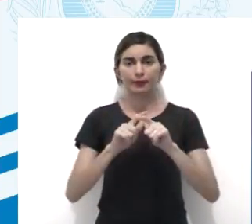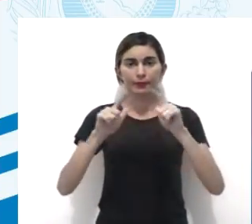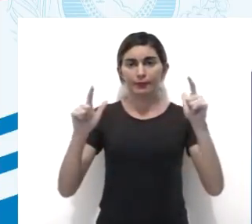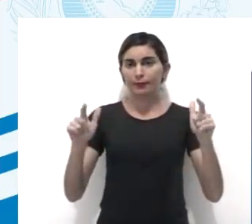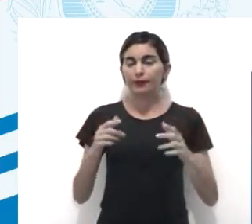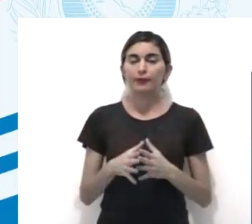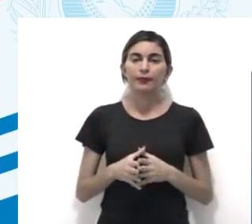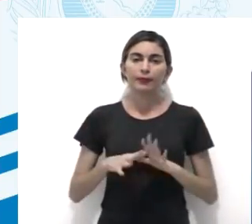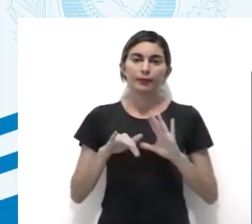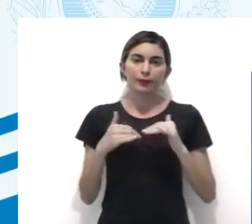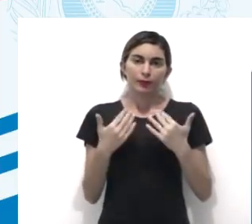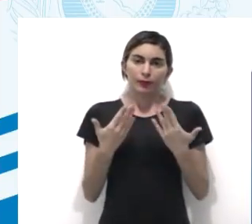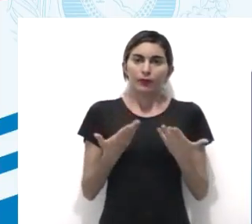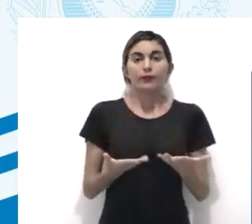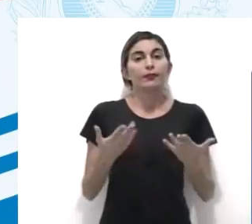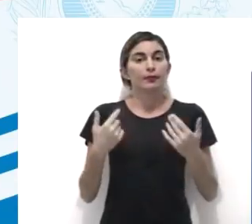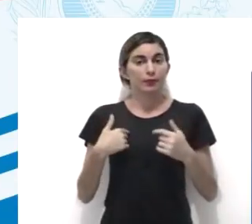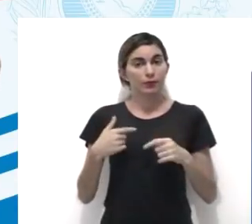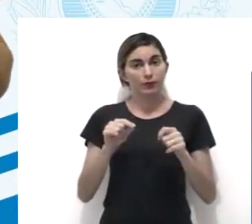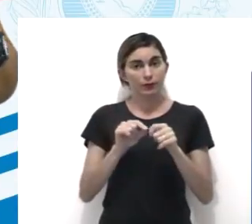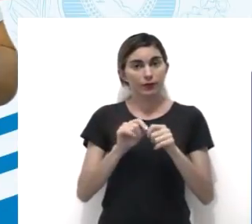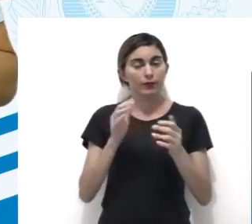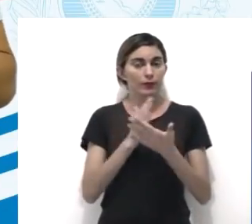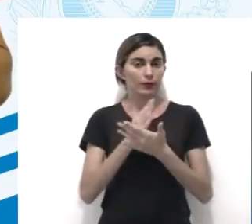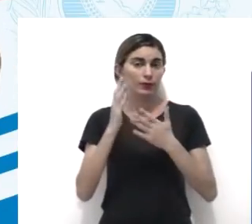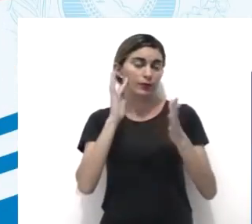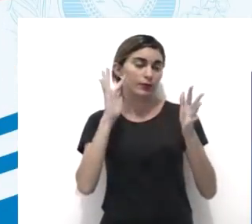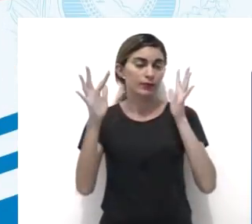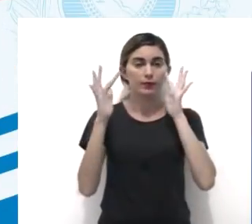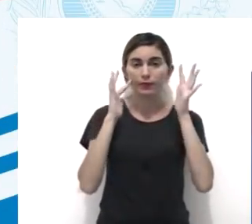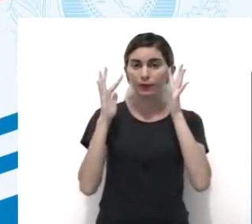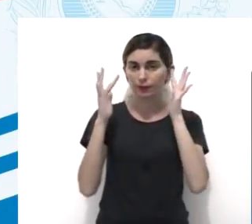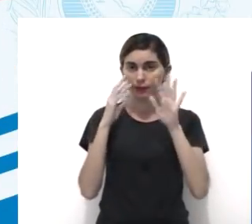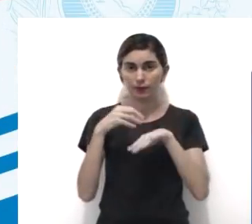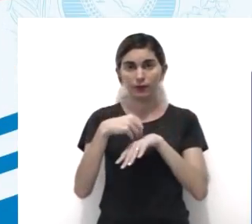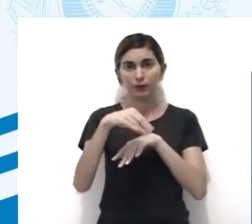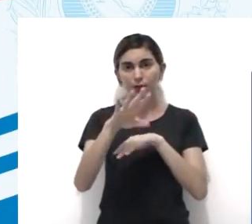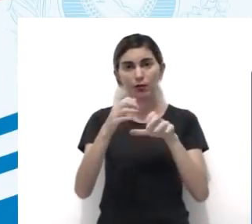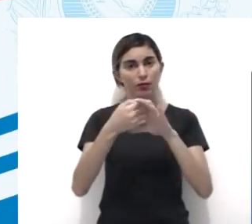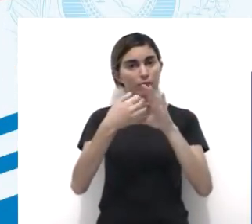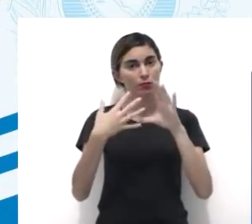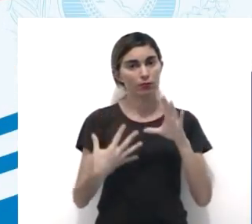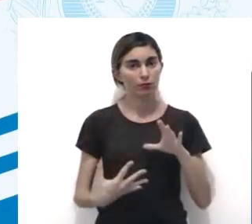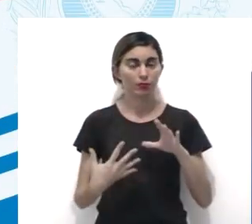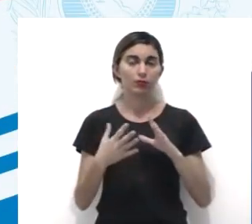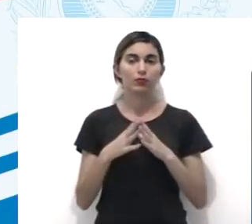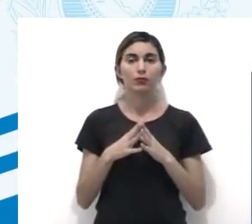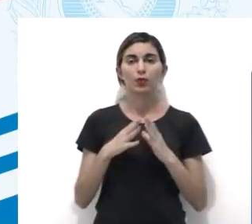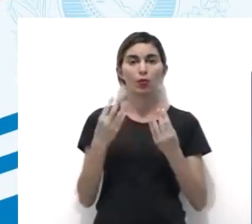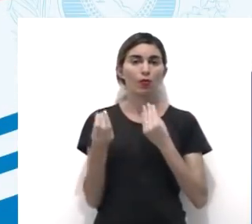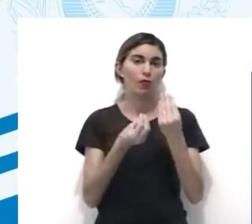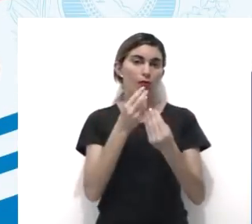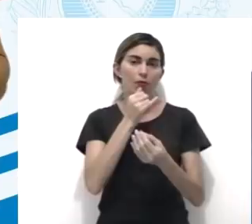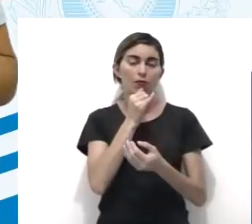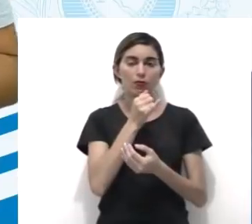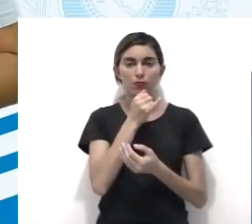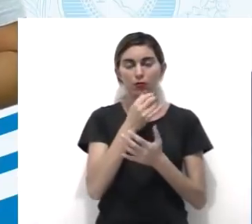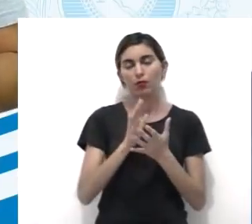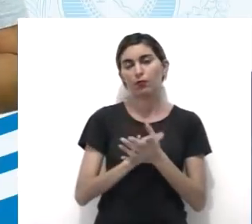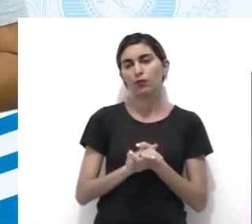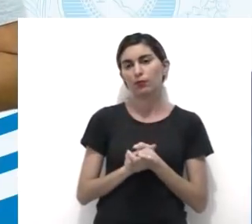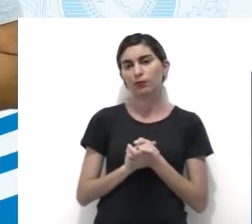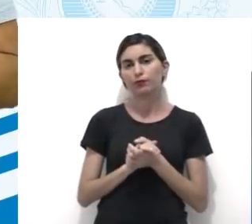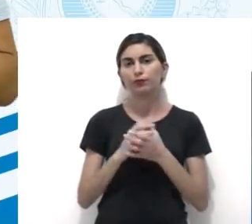ao longo do tempo. Então, para isso, a gente faz algumas reflexões e traz algumas características, como, por